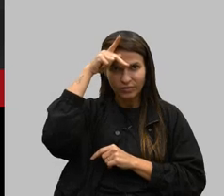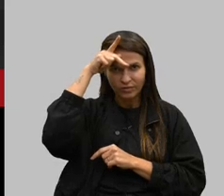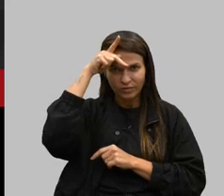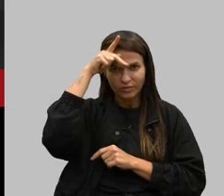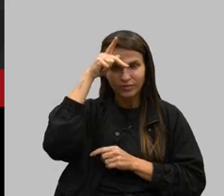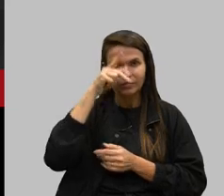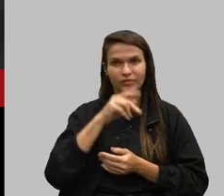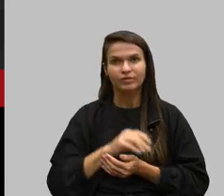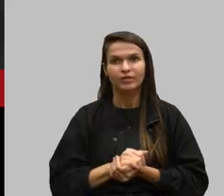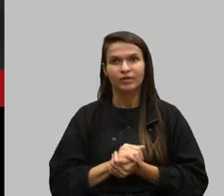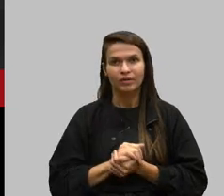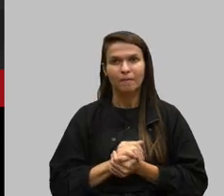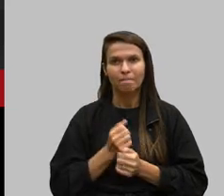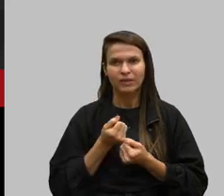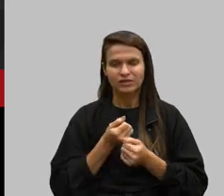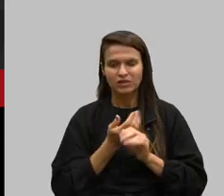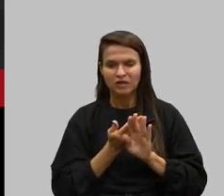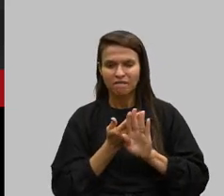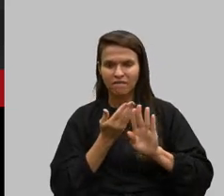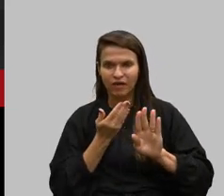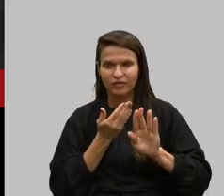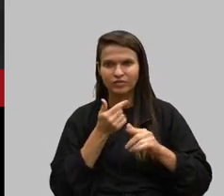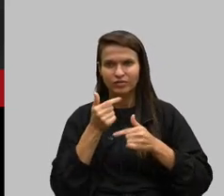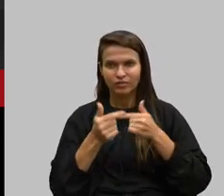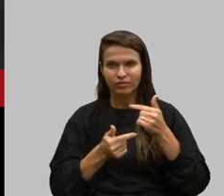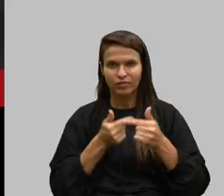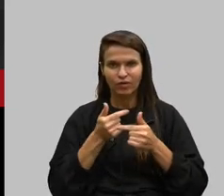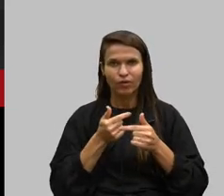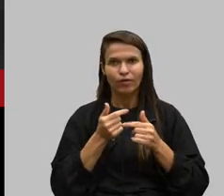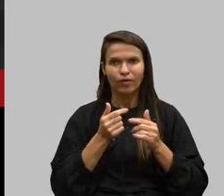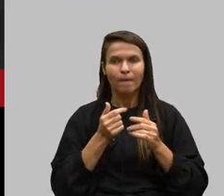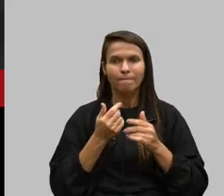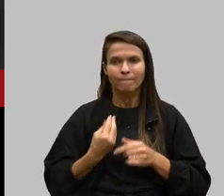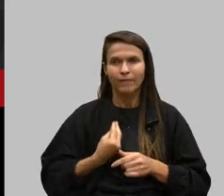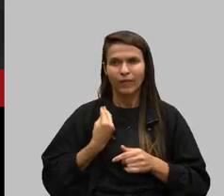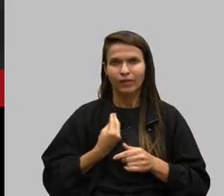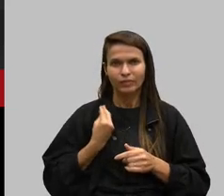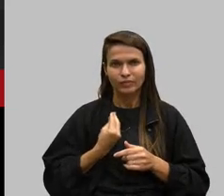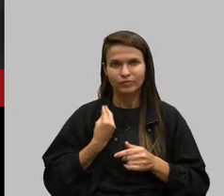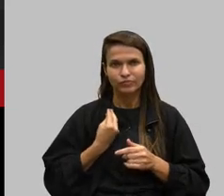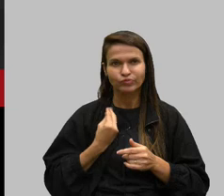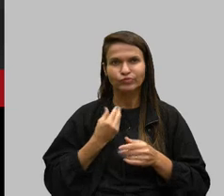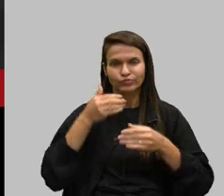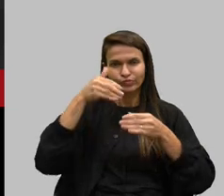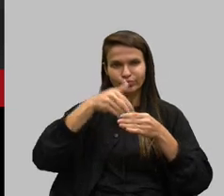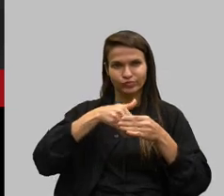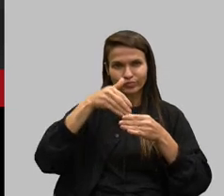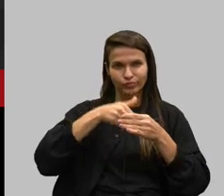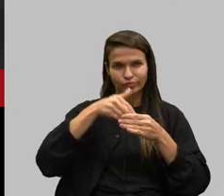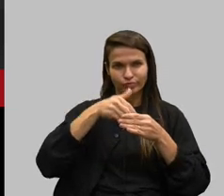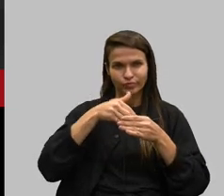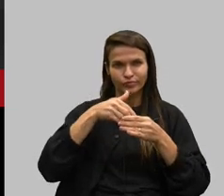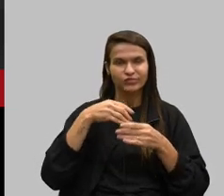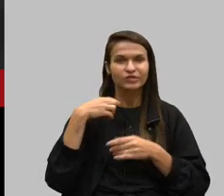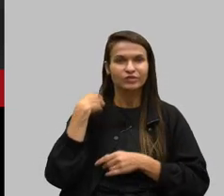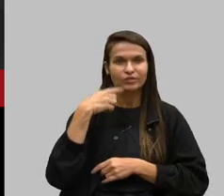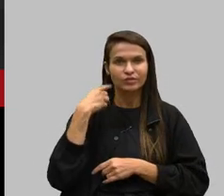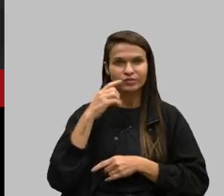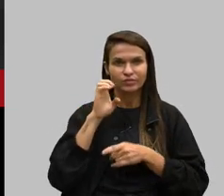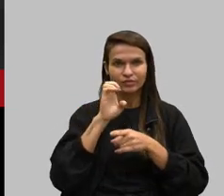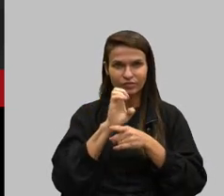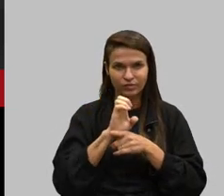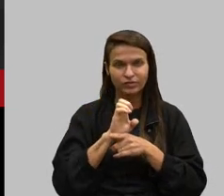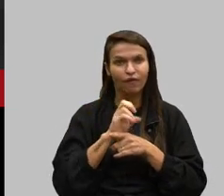se se afastar do cargo para disputar uma eleição de deputado estadual venceu as eleições e tem feito um trabalho